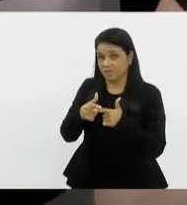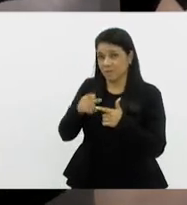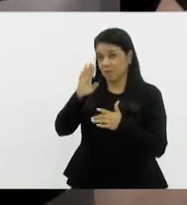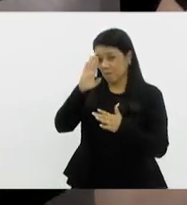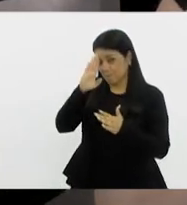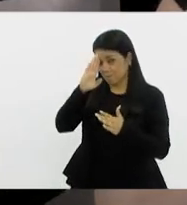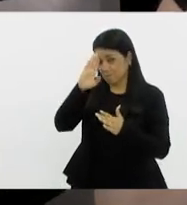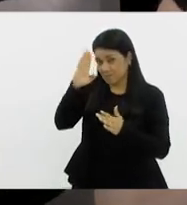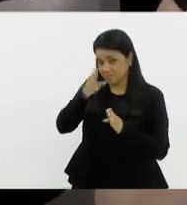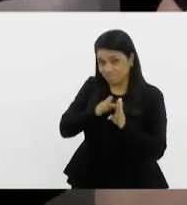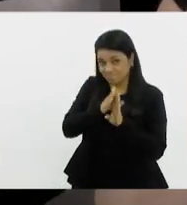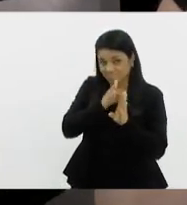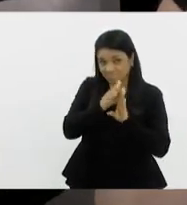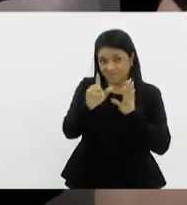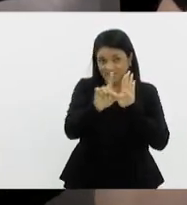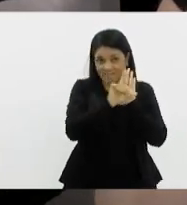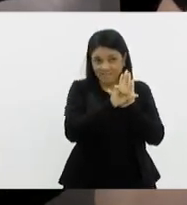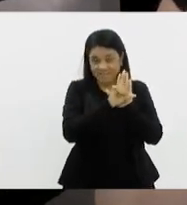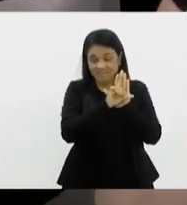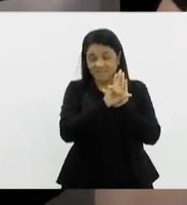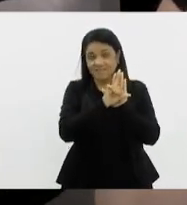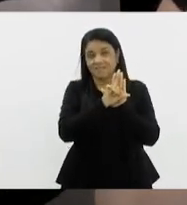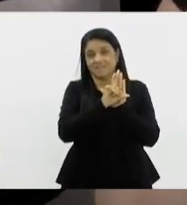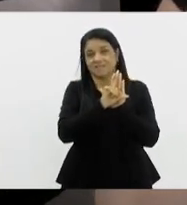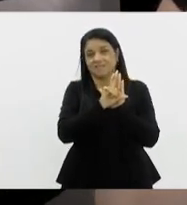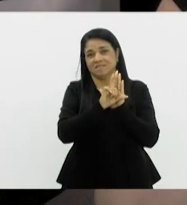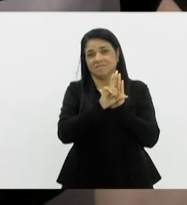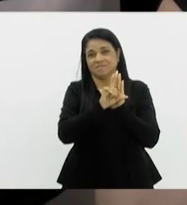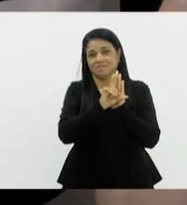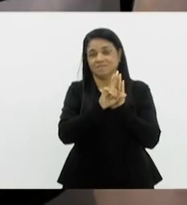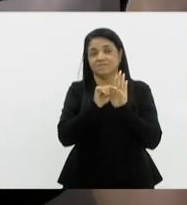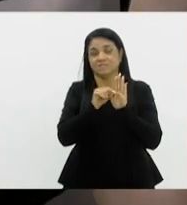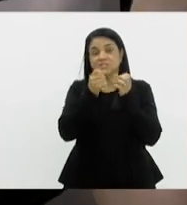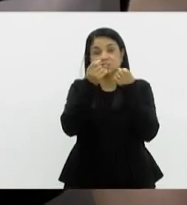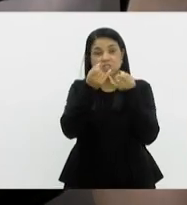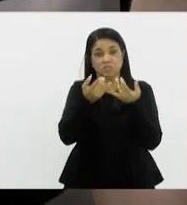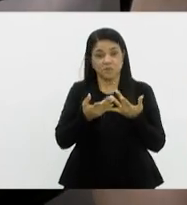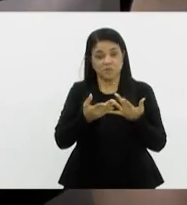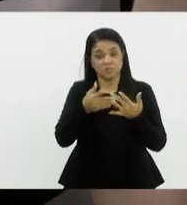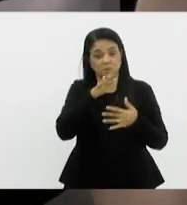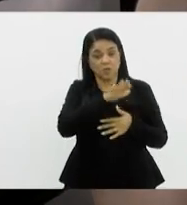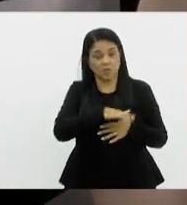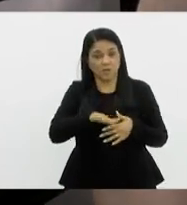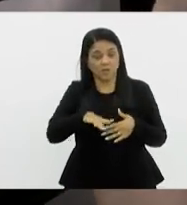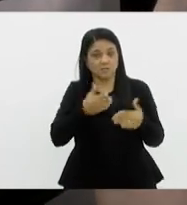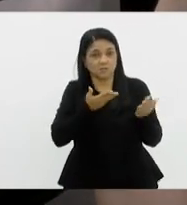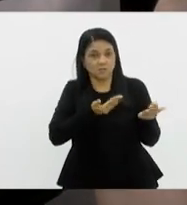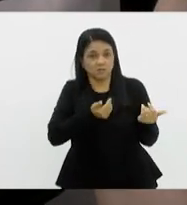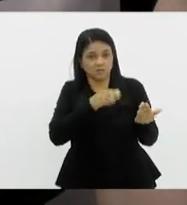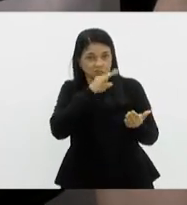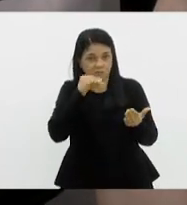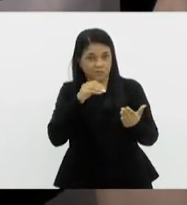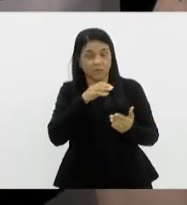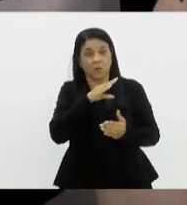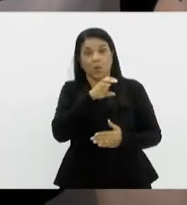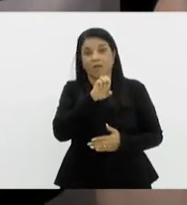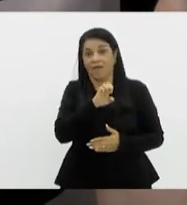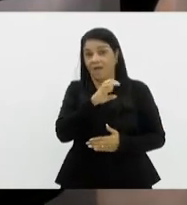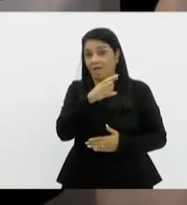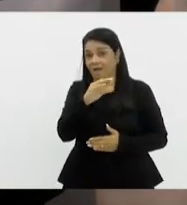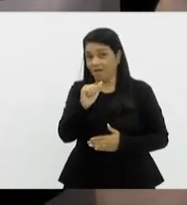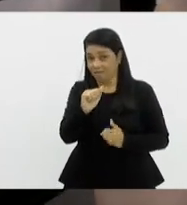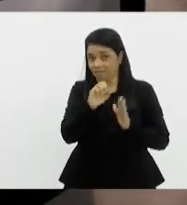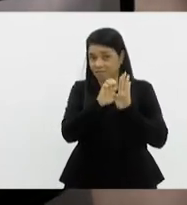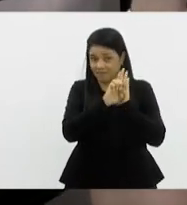norma, a principal legislação que versa sobre criança e adolescente no Brasil é o ECA. Então, sobre